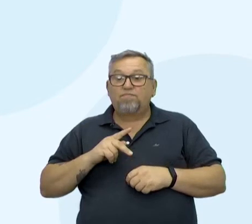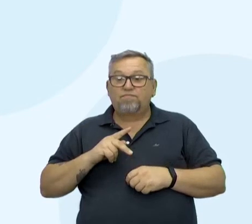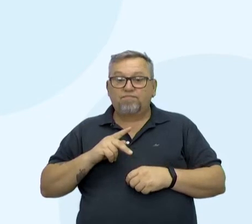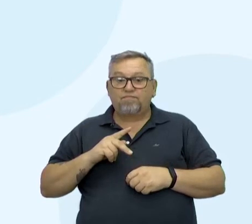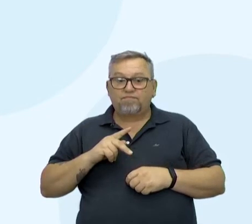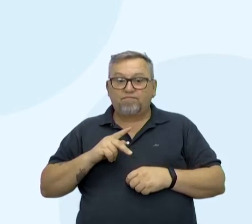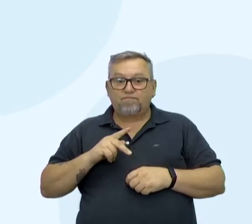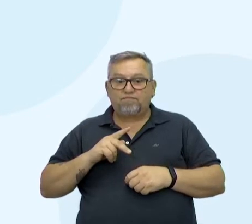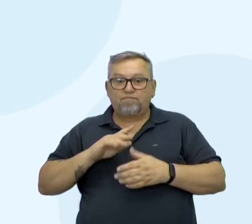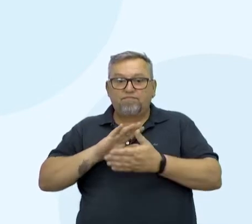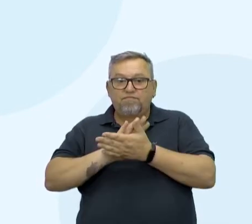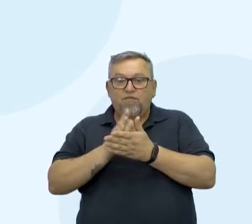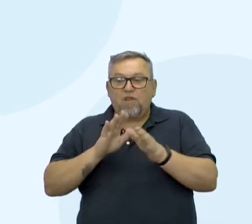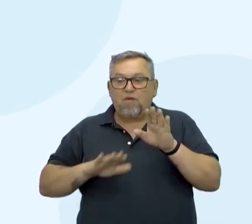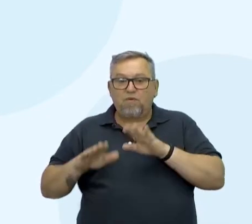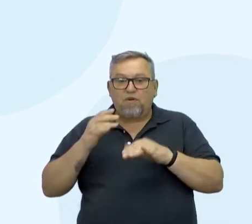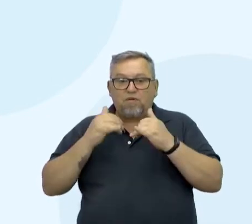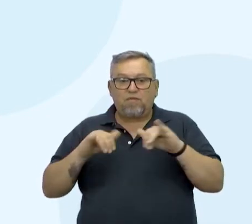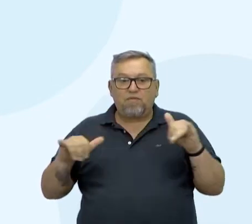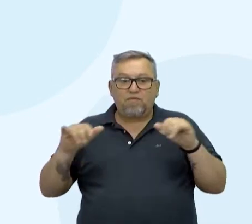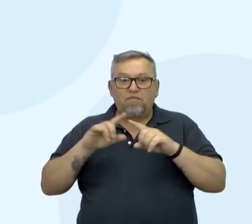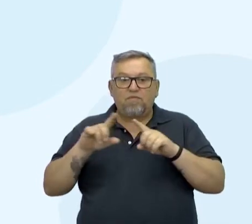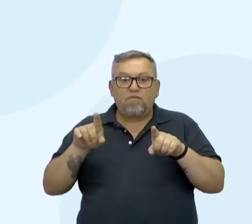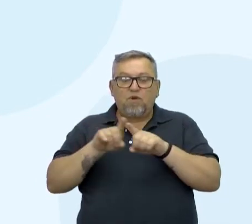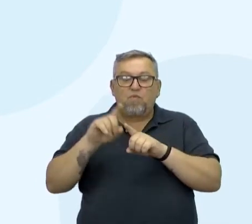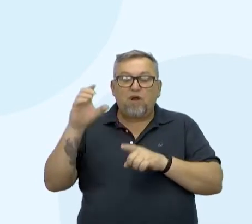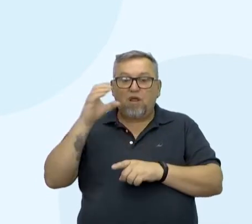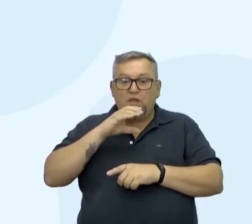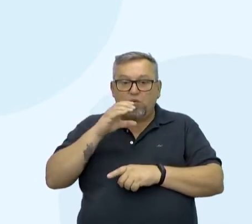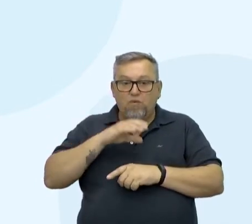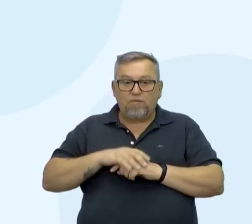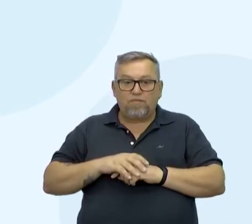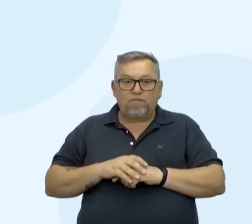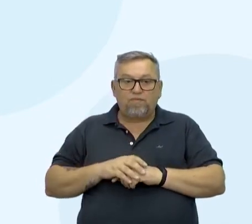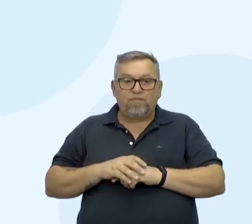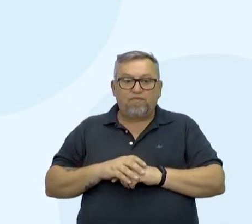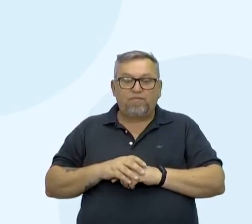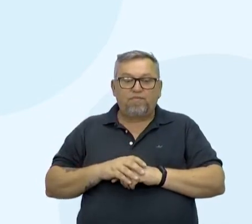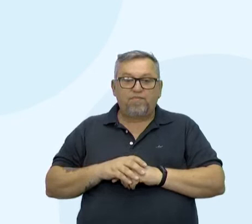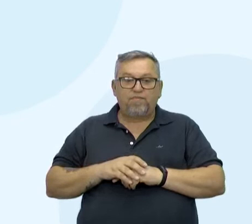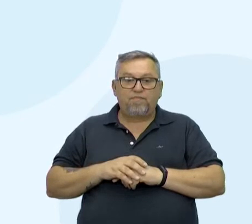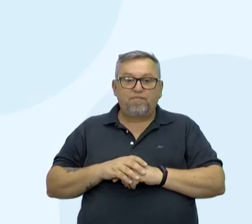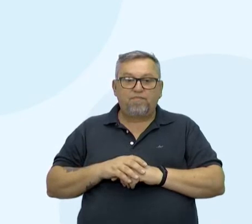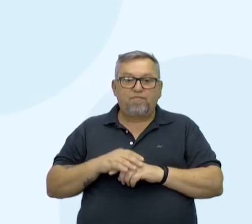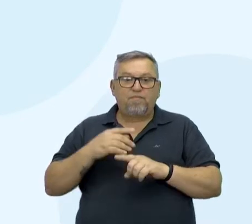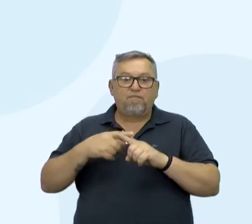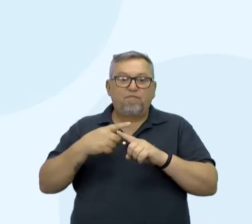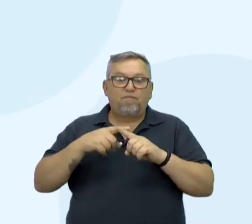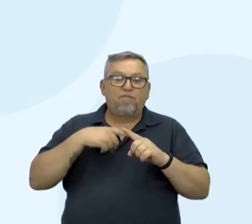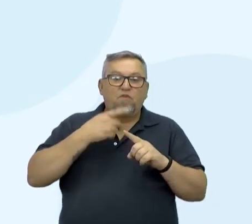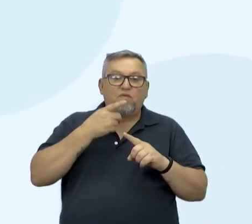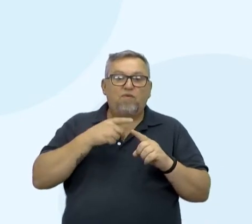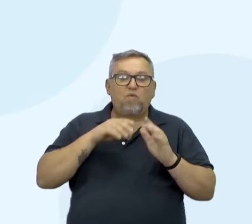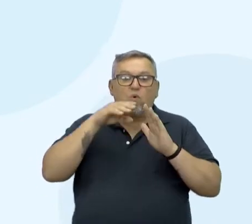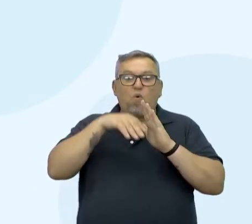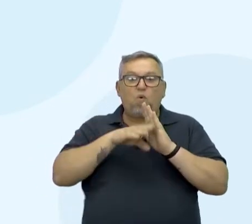a variação da pressão depende da energia pela velocidade da luz. Eu estou falando de velocidade da luz por quê? Eu estou falando de